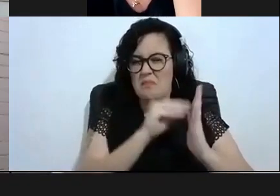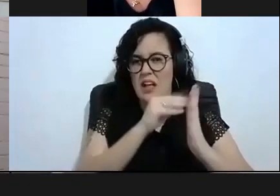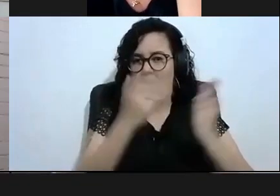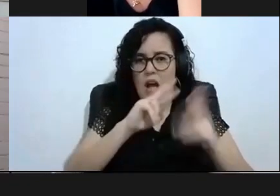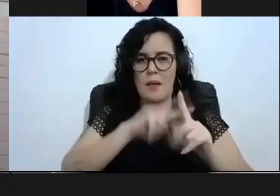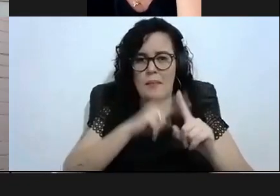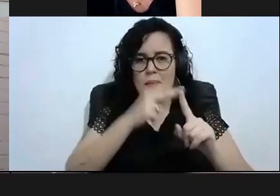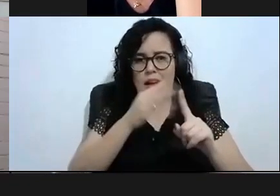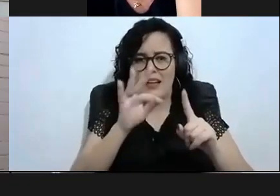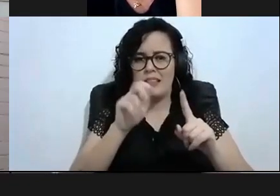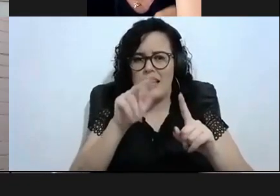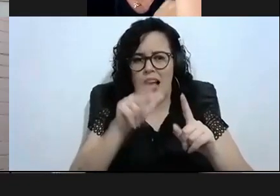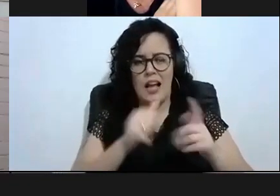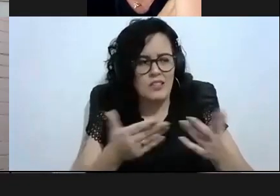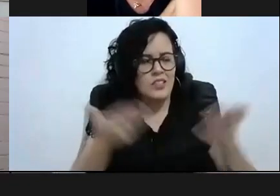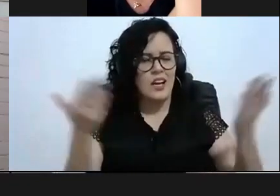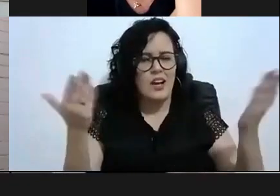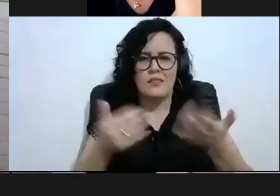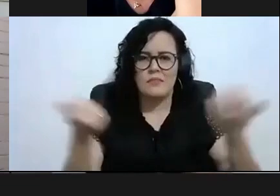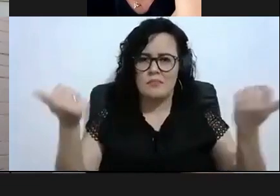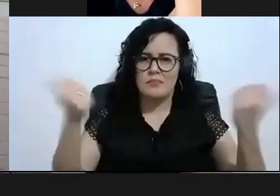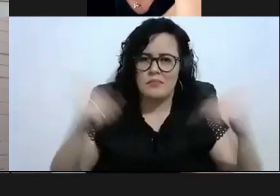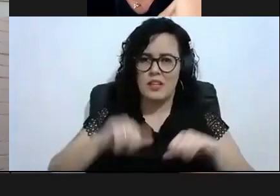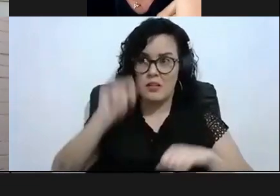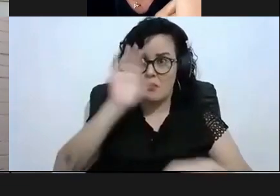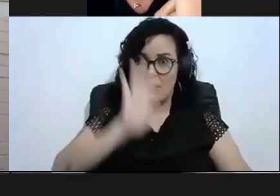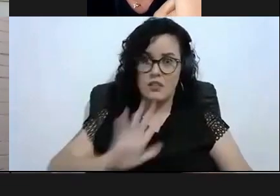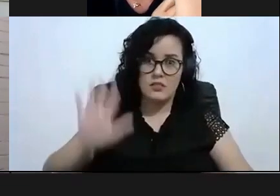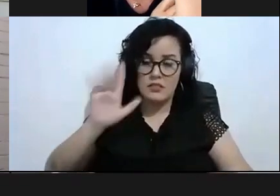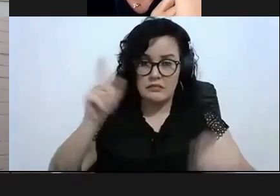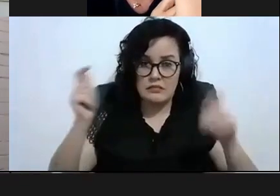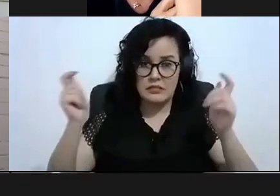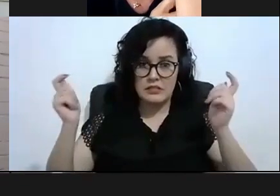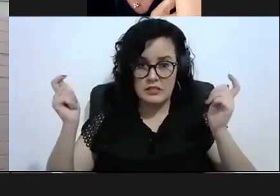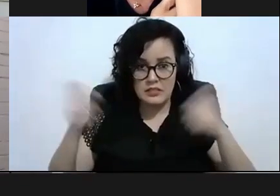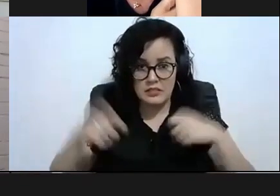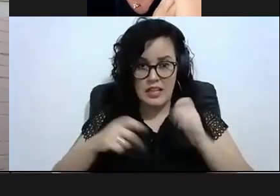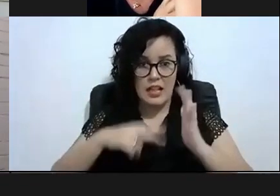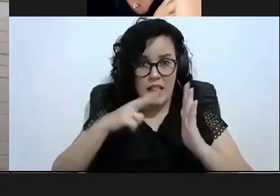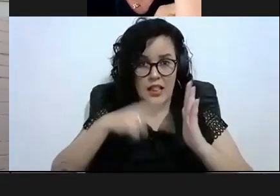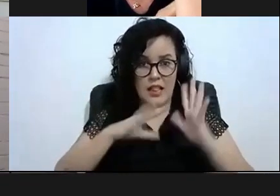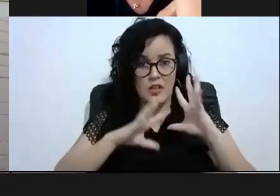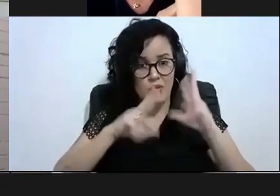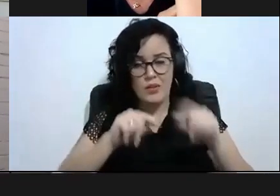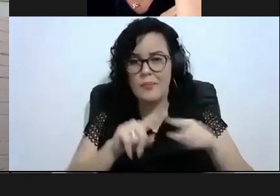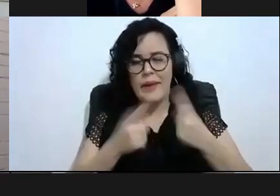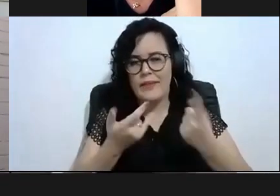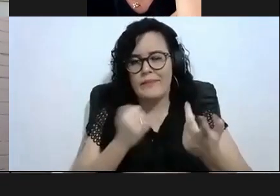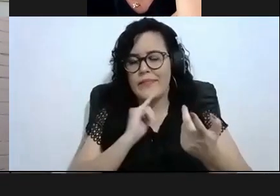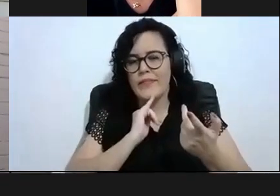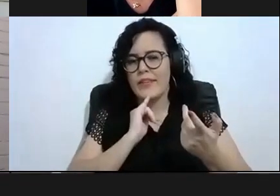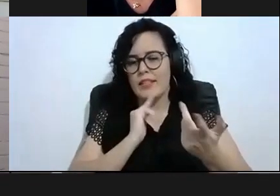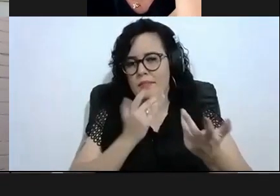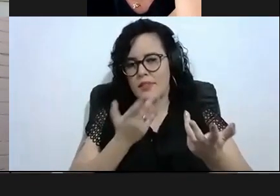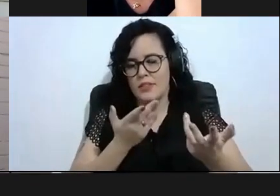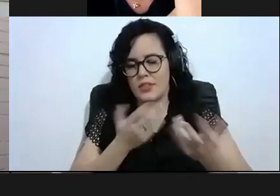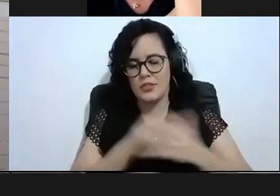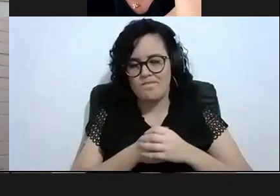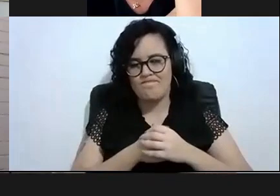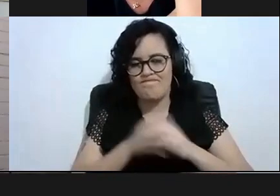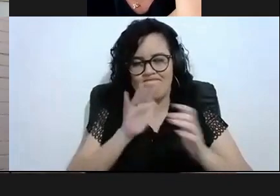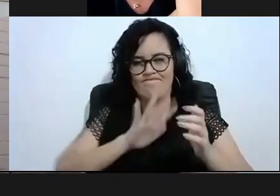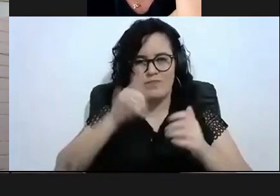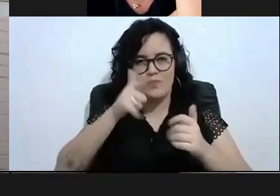né? Brasil, país continental, que poderia ser um país de leituras, mas, infelizmente, não é, né?